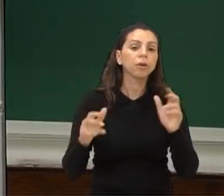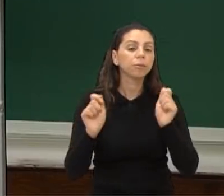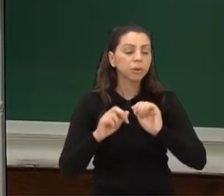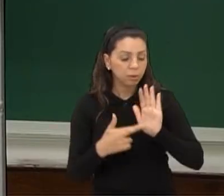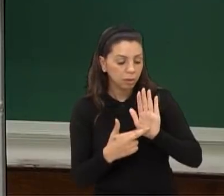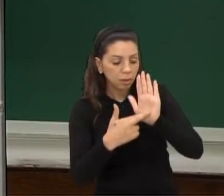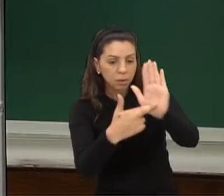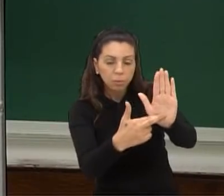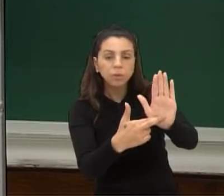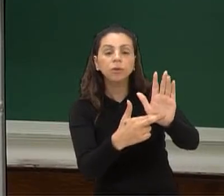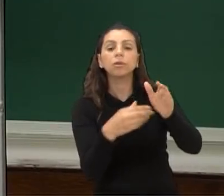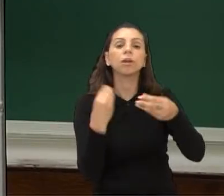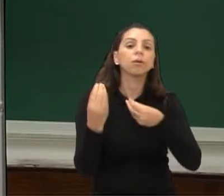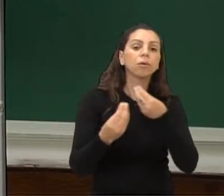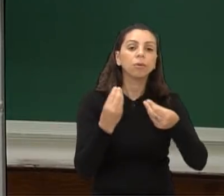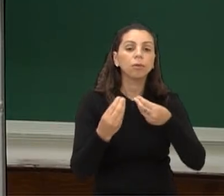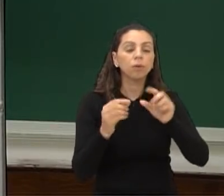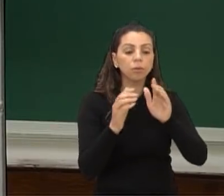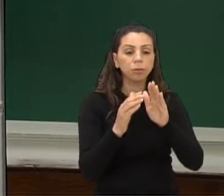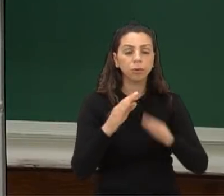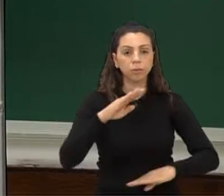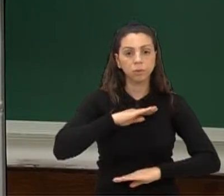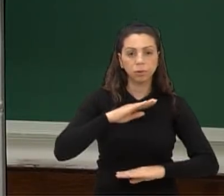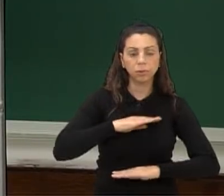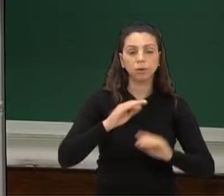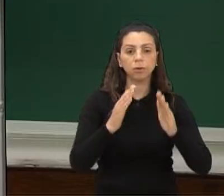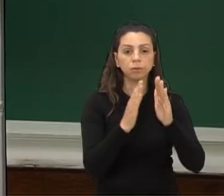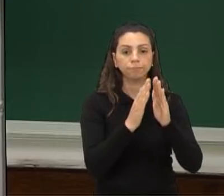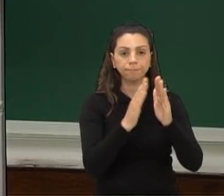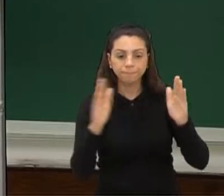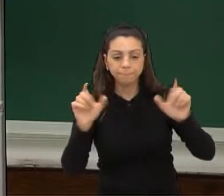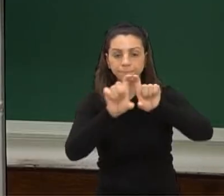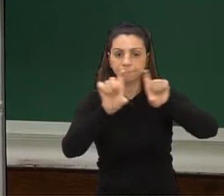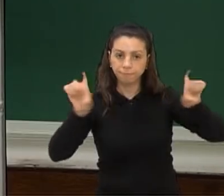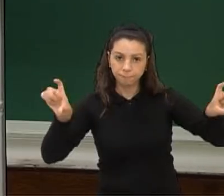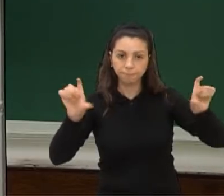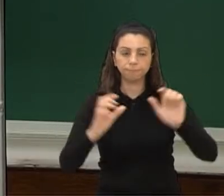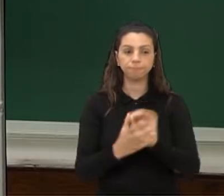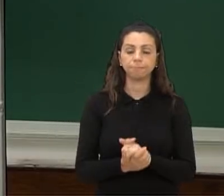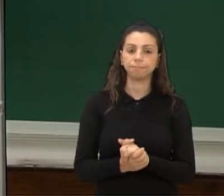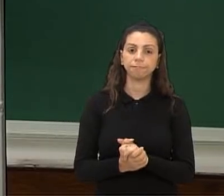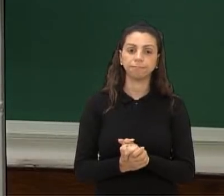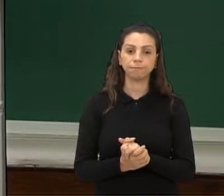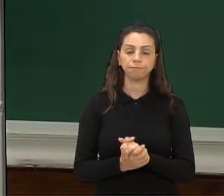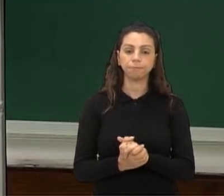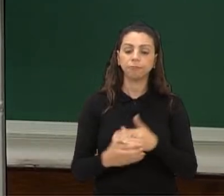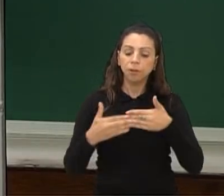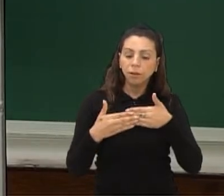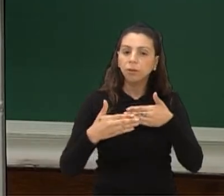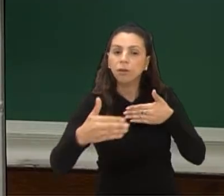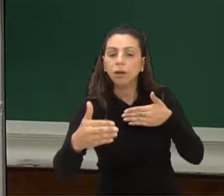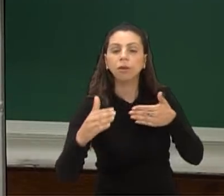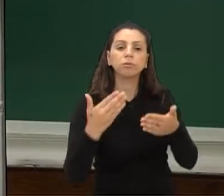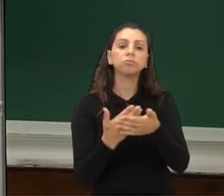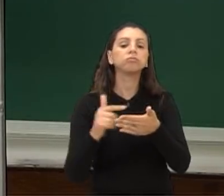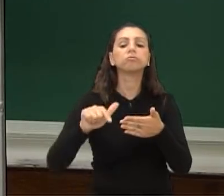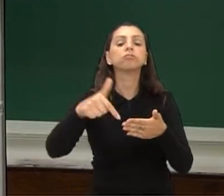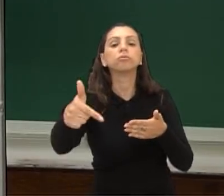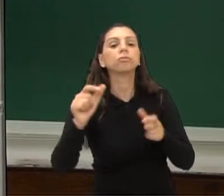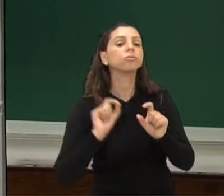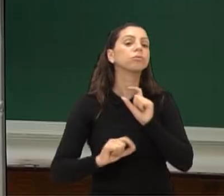lá. Na aula de hoje, pessoal, nós falamos sobre equação, nós resolvemos situação-problema, né? Nós